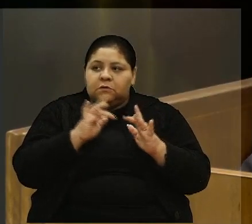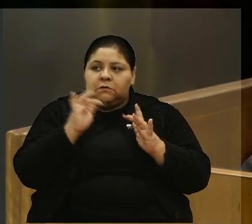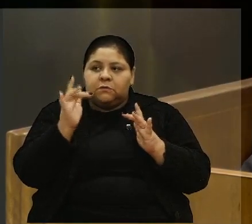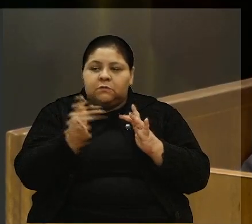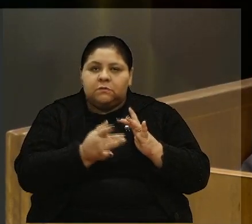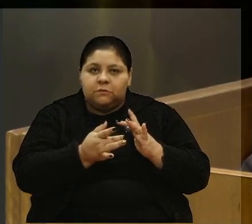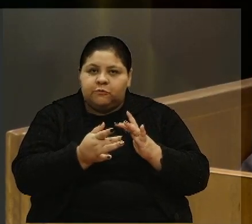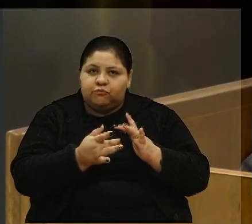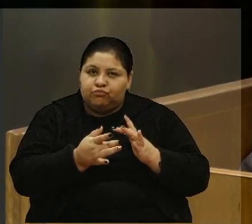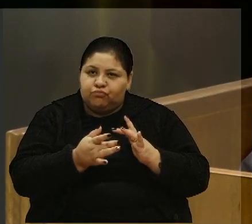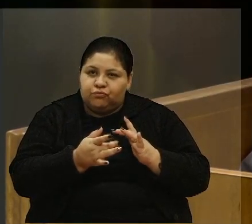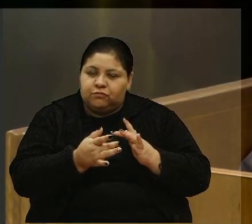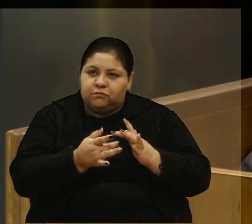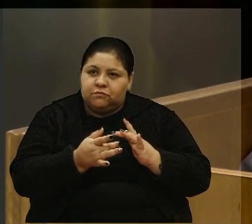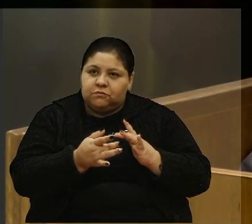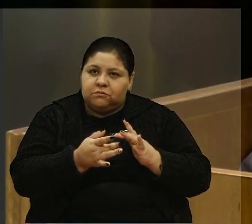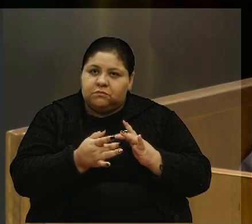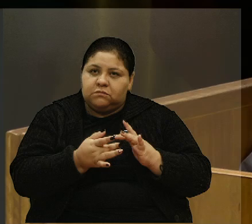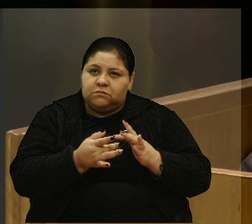redes,